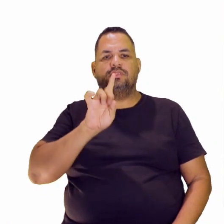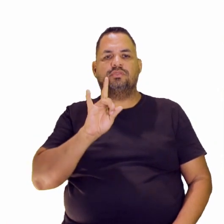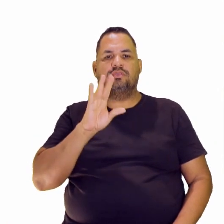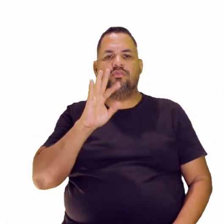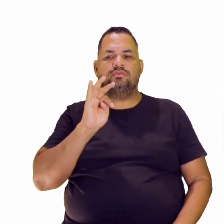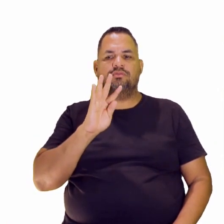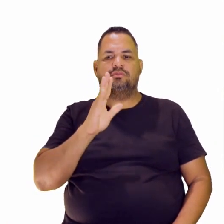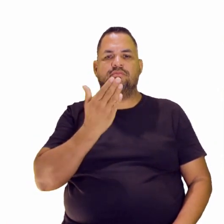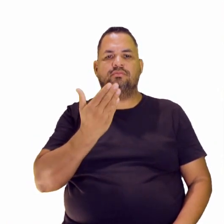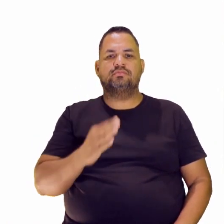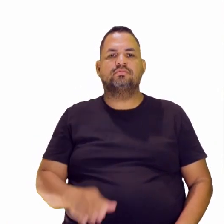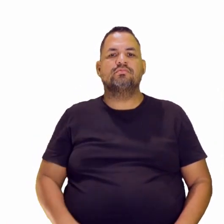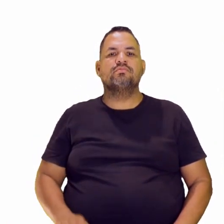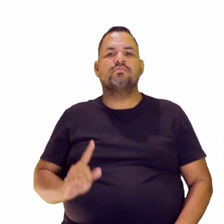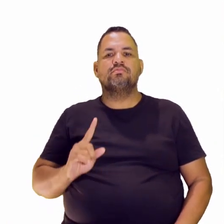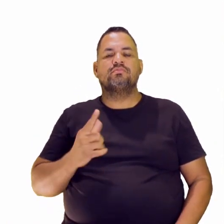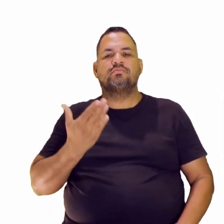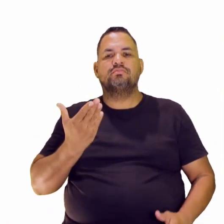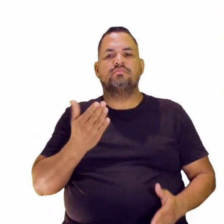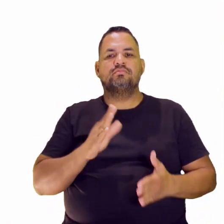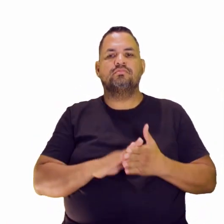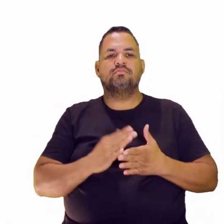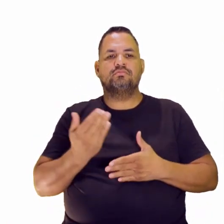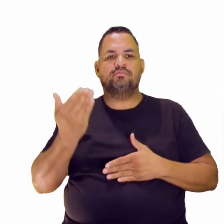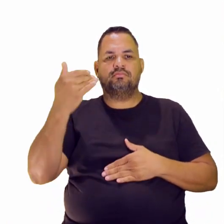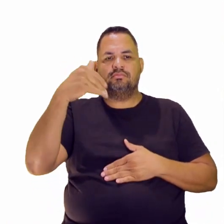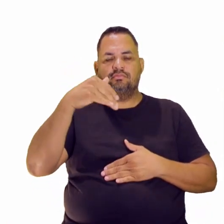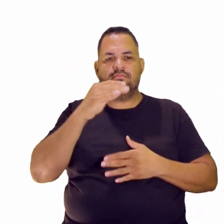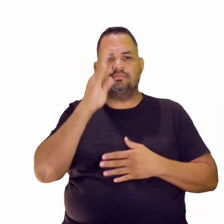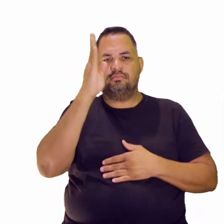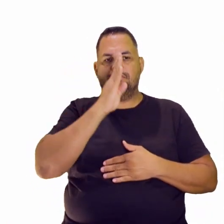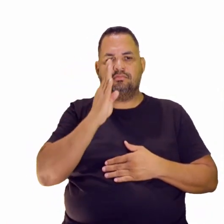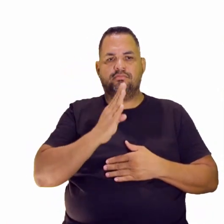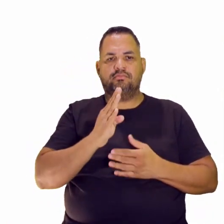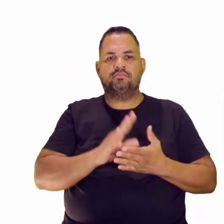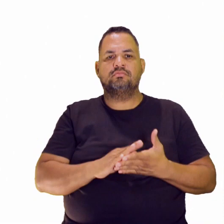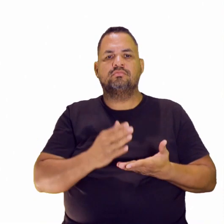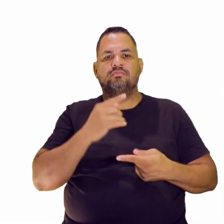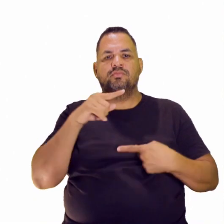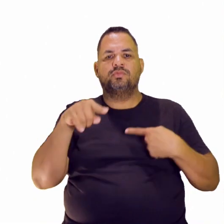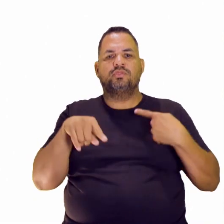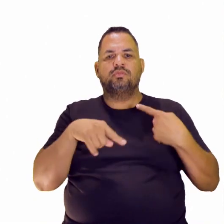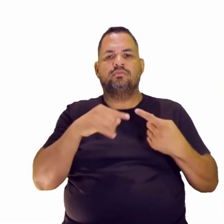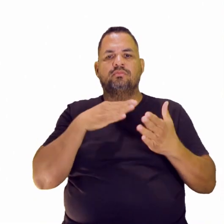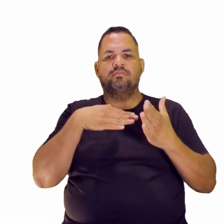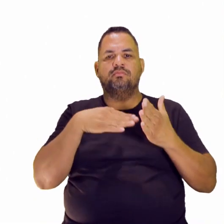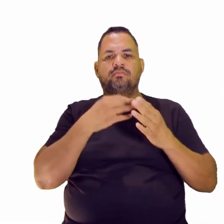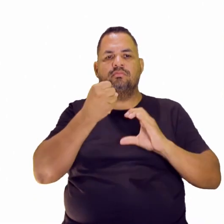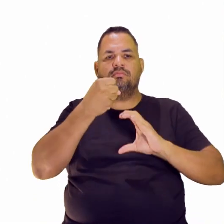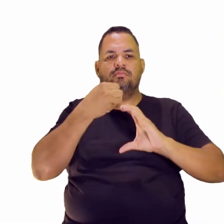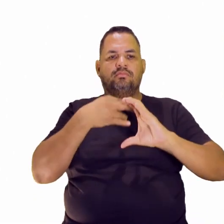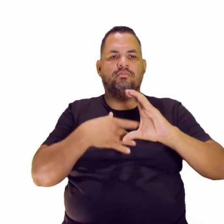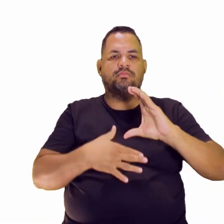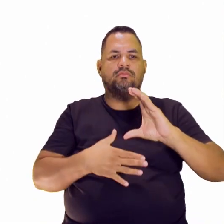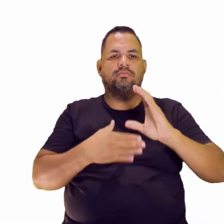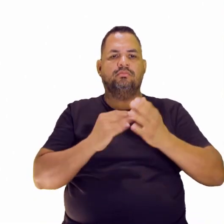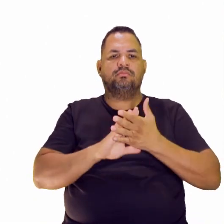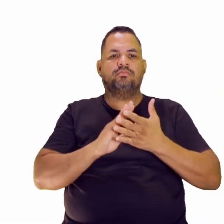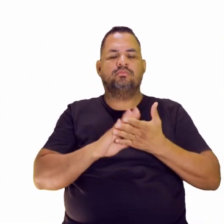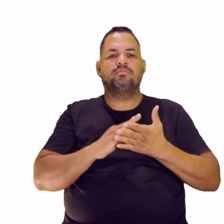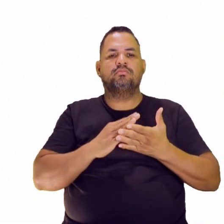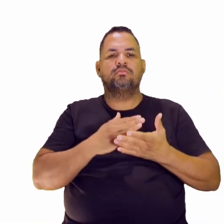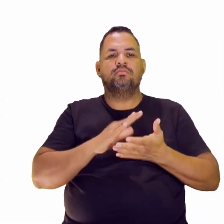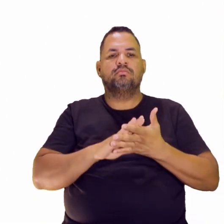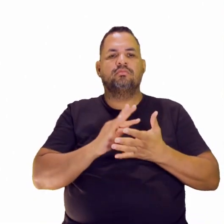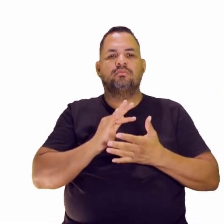Eckhout. Ele era um dos que vieram ao Brasil com a tarefa de pintar as